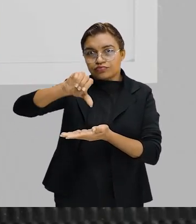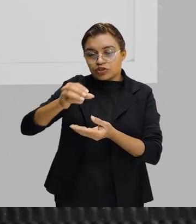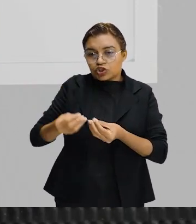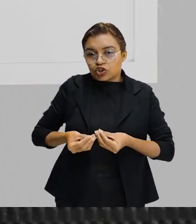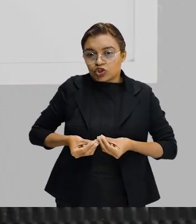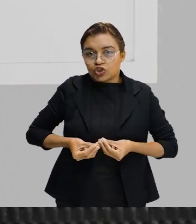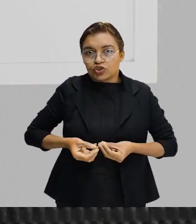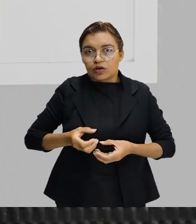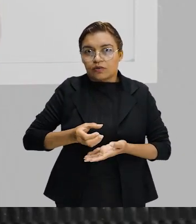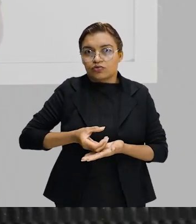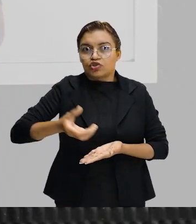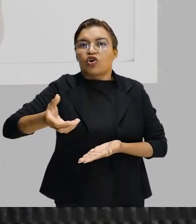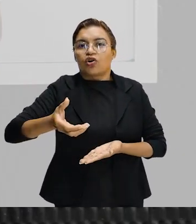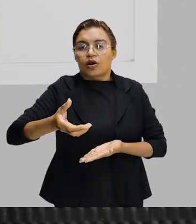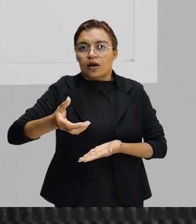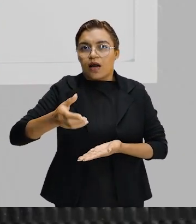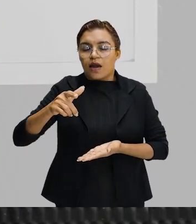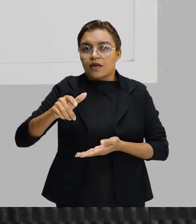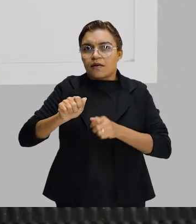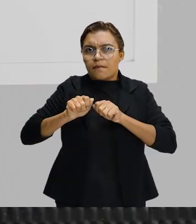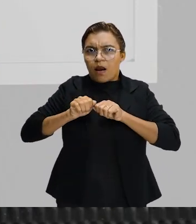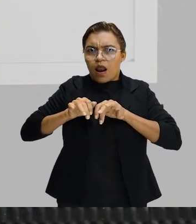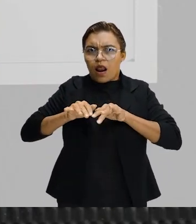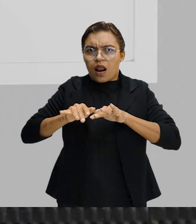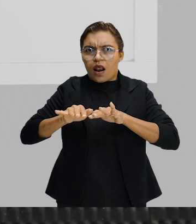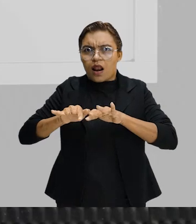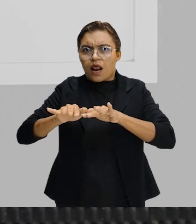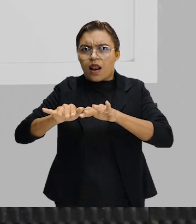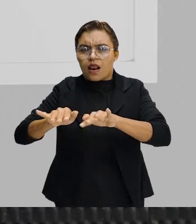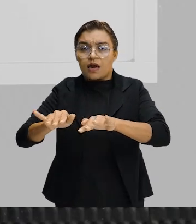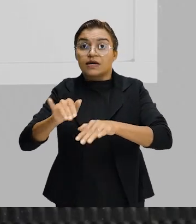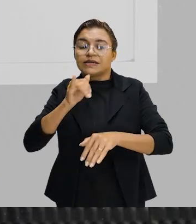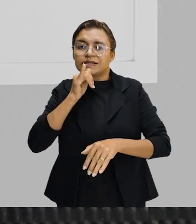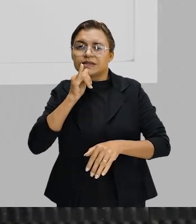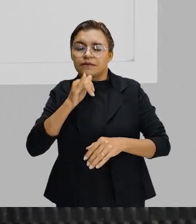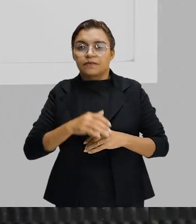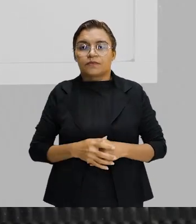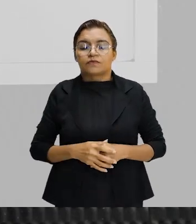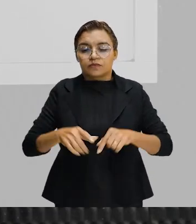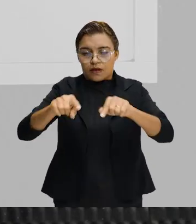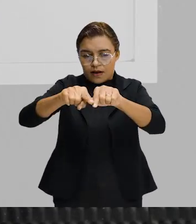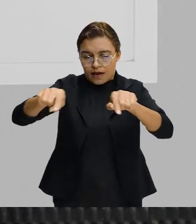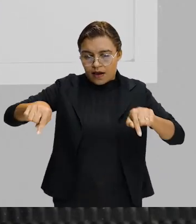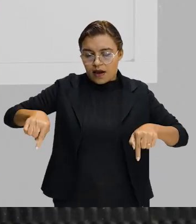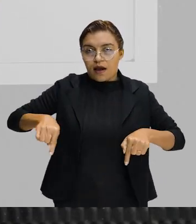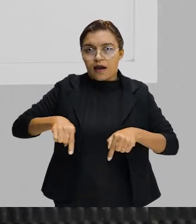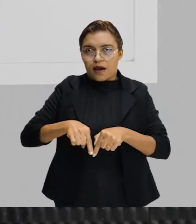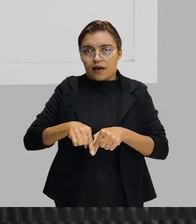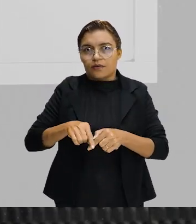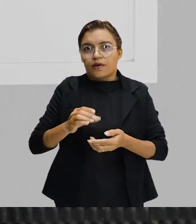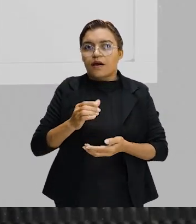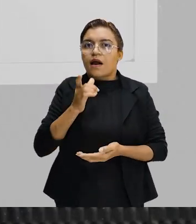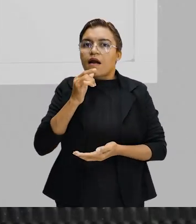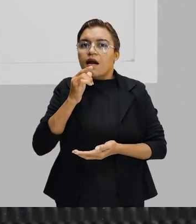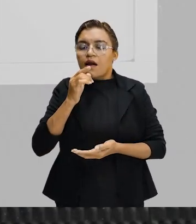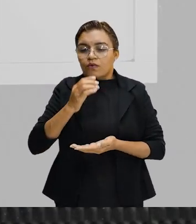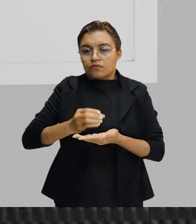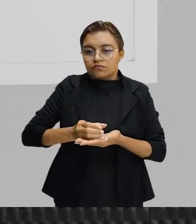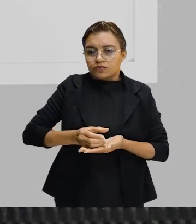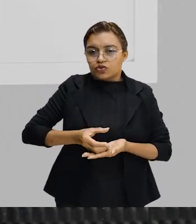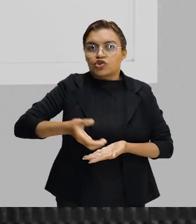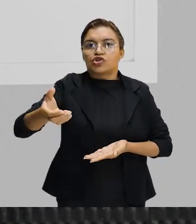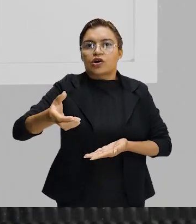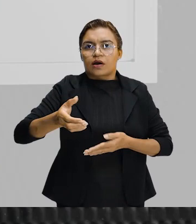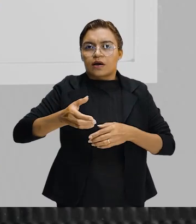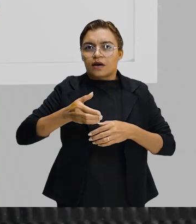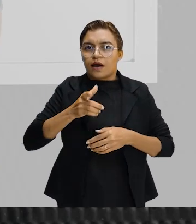deformado. Ele não vai chegar ao fundo da sala, por exemplo, se eu pegar uma quantidade de água na minha mão e arremessar para o fundo da